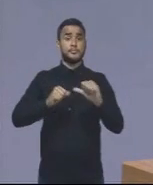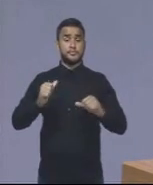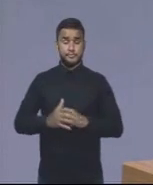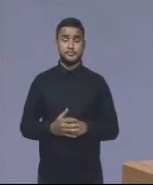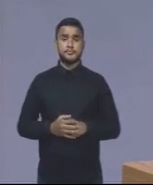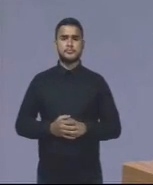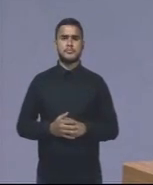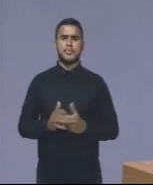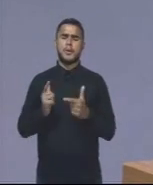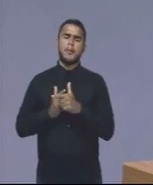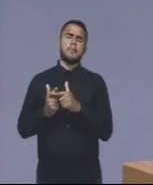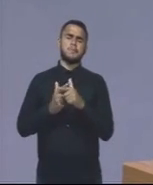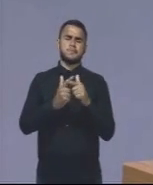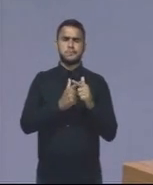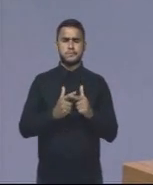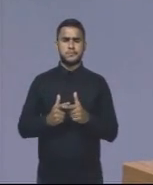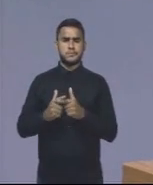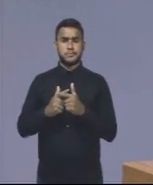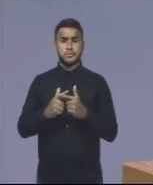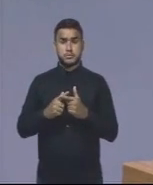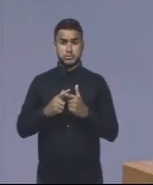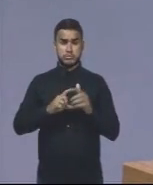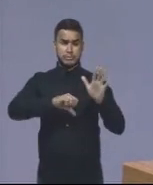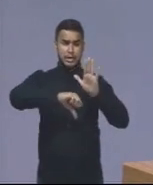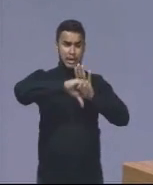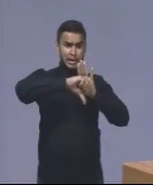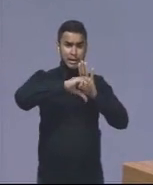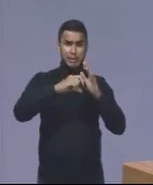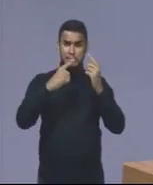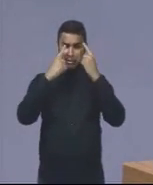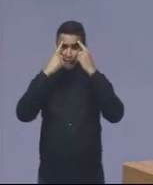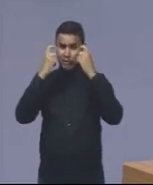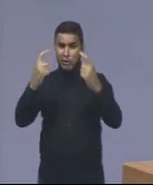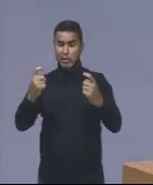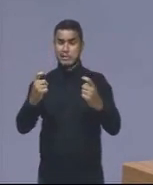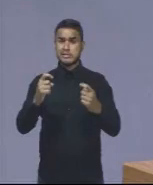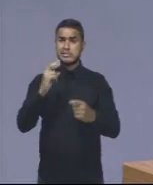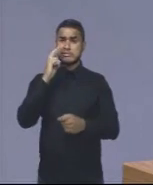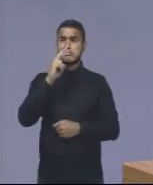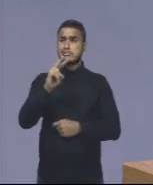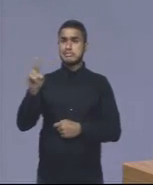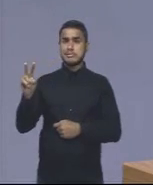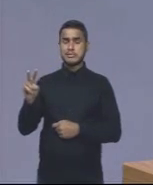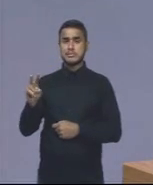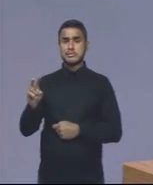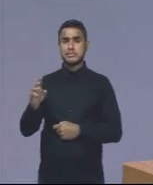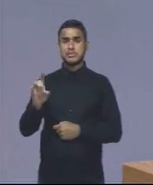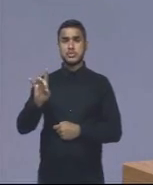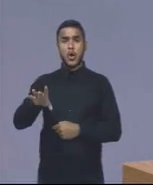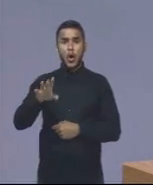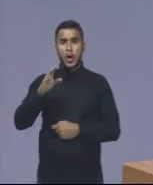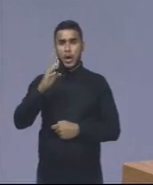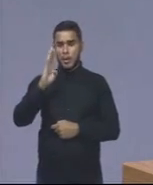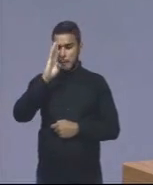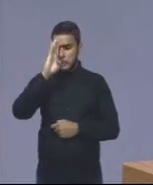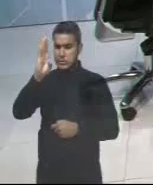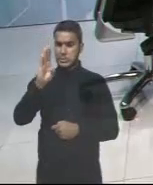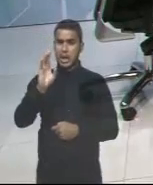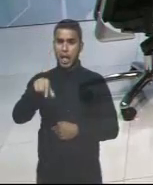esse problema da criminalidade não é só e principalmente não é um problema